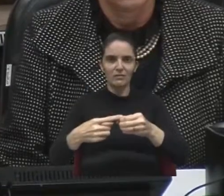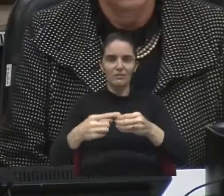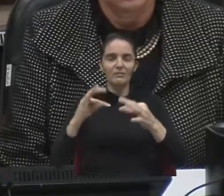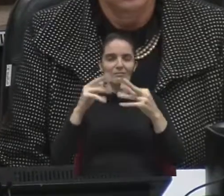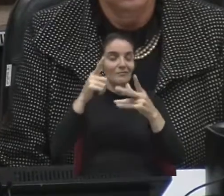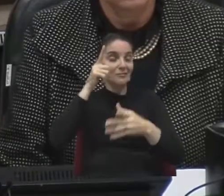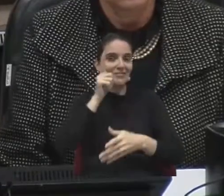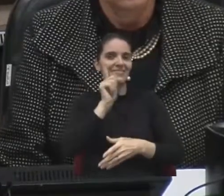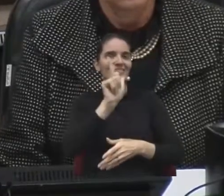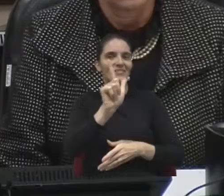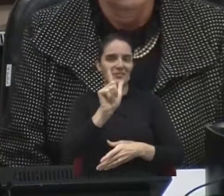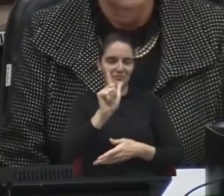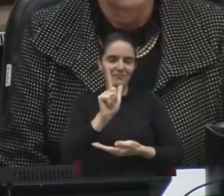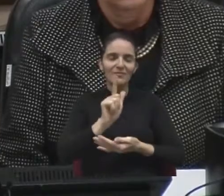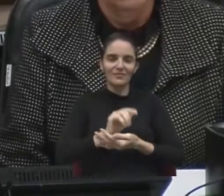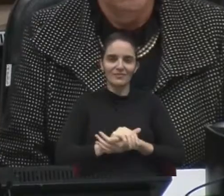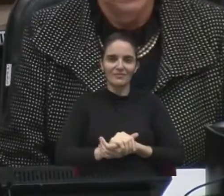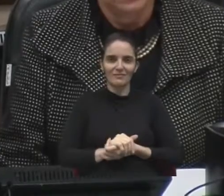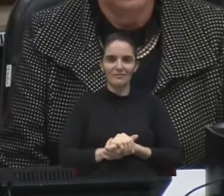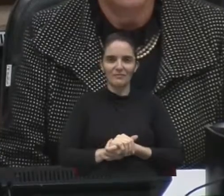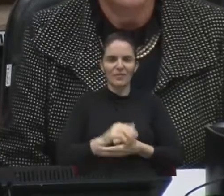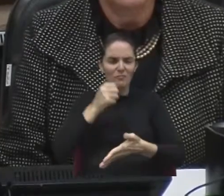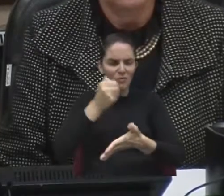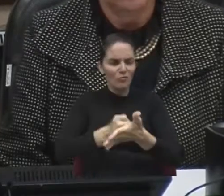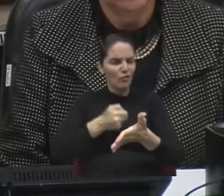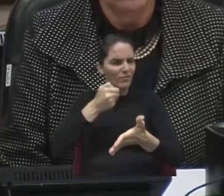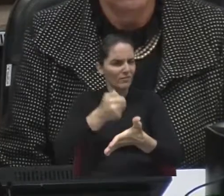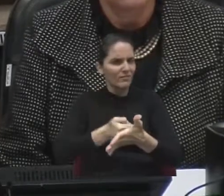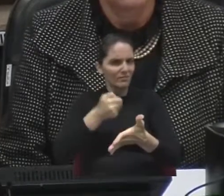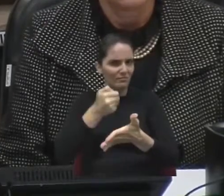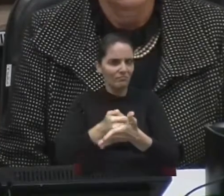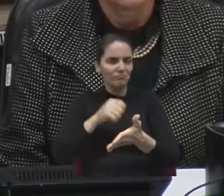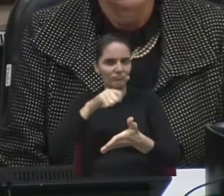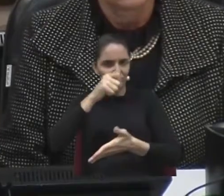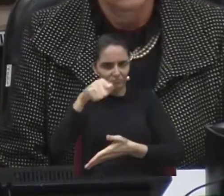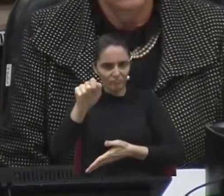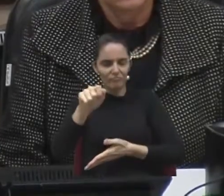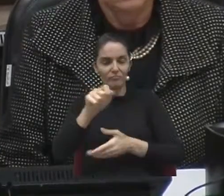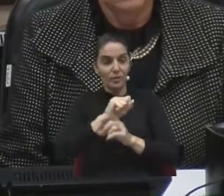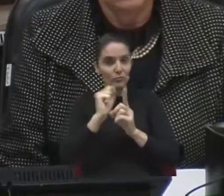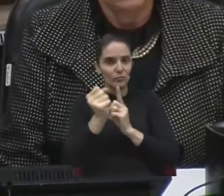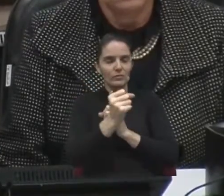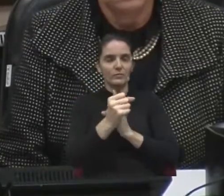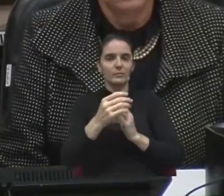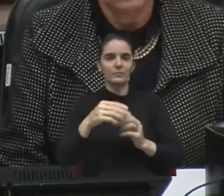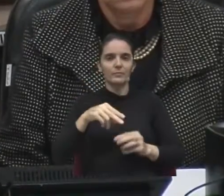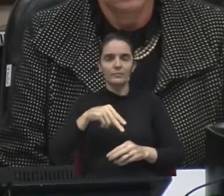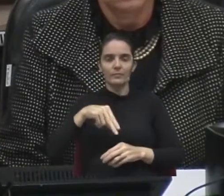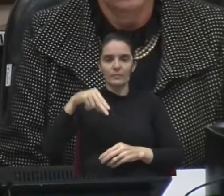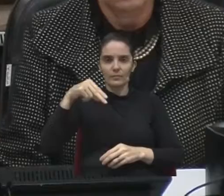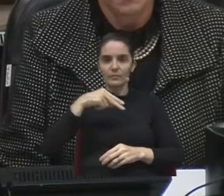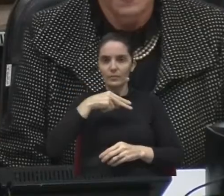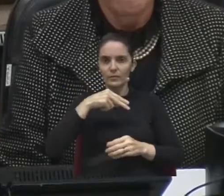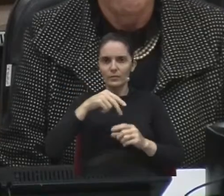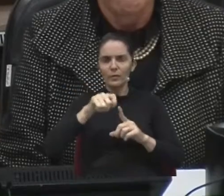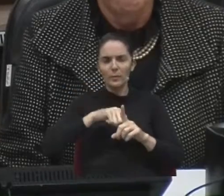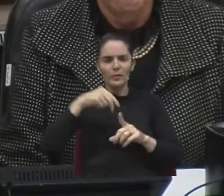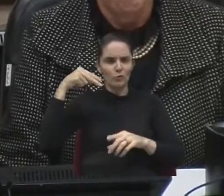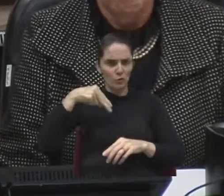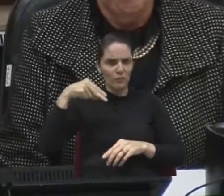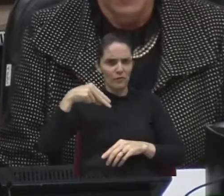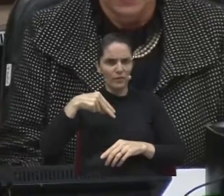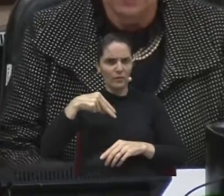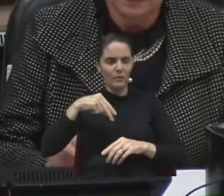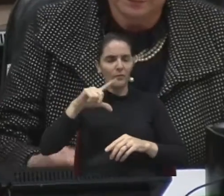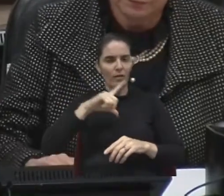que nós pudermos, lutando aí perante a sociedade. Estaremos em novembro fazendo um grande evento, né?